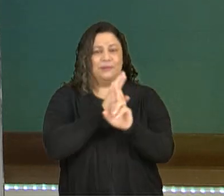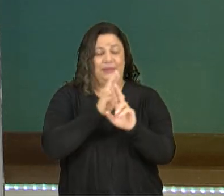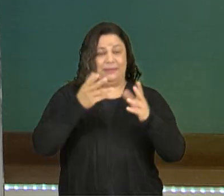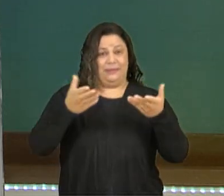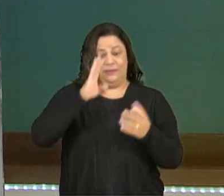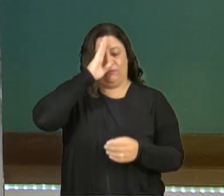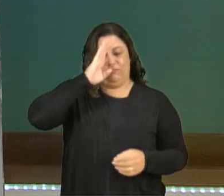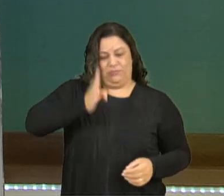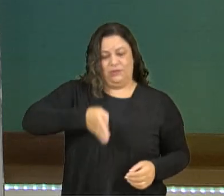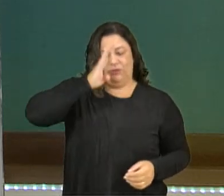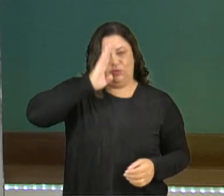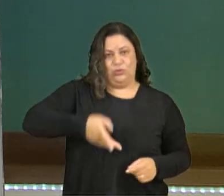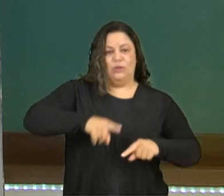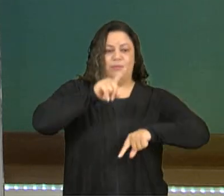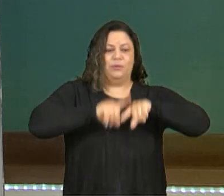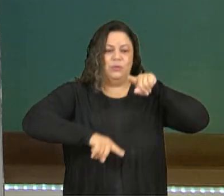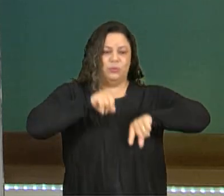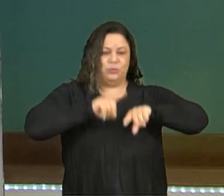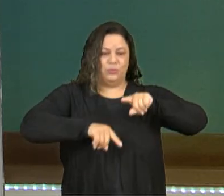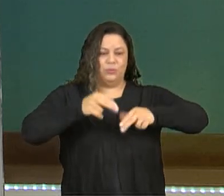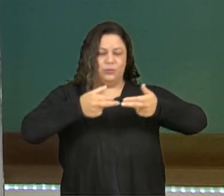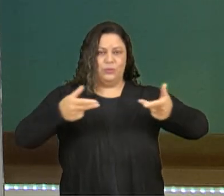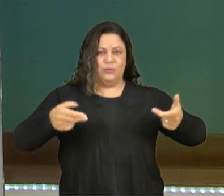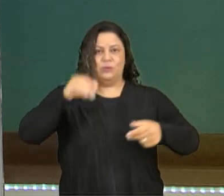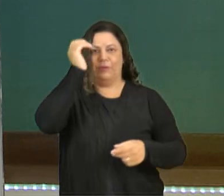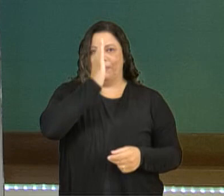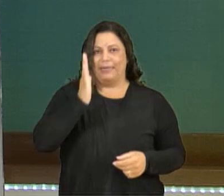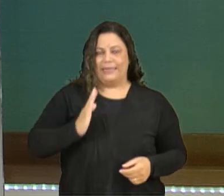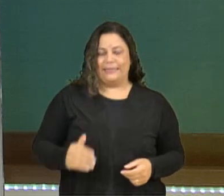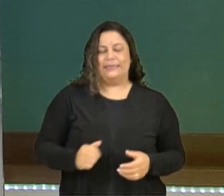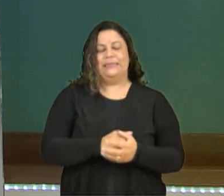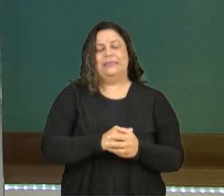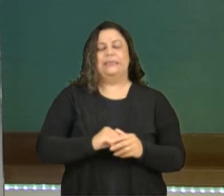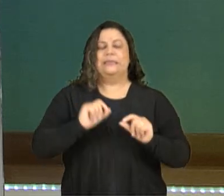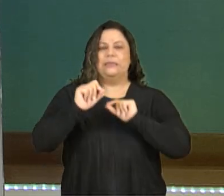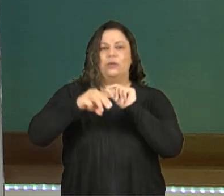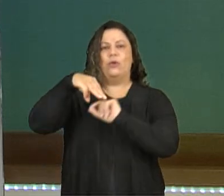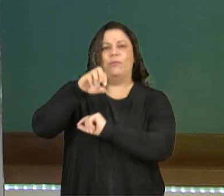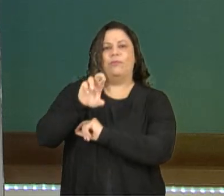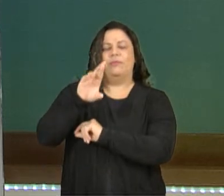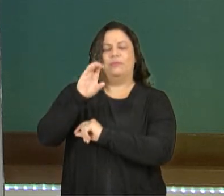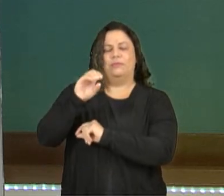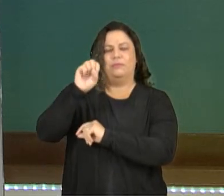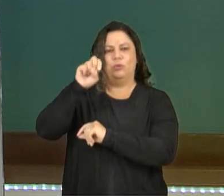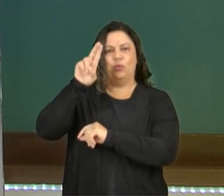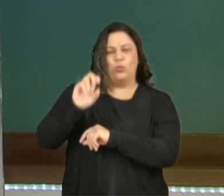e direta entre os produtos relacionados. Brasil, Mercosul, Brasil, União